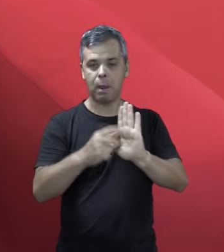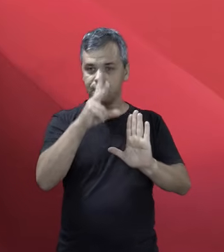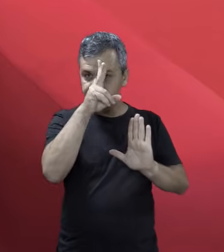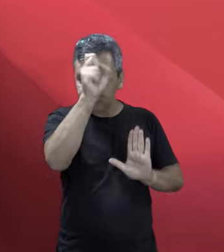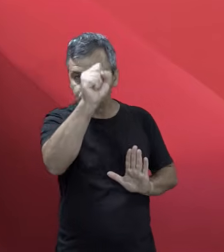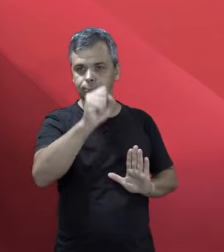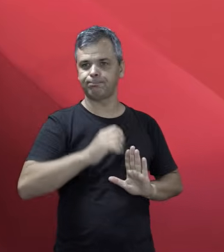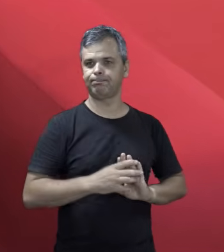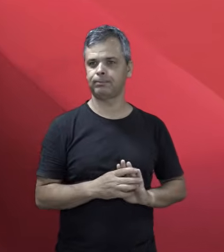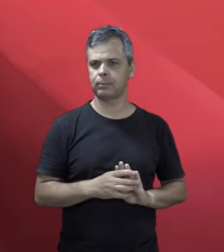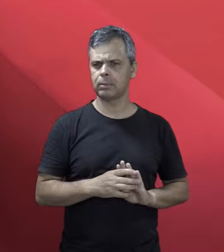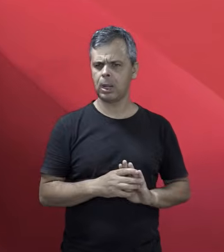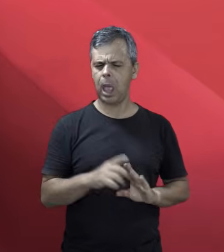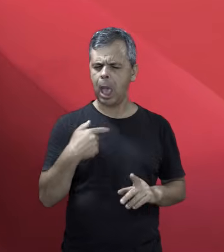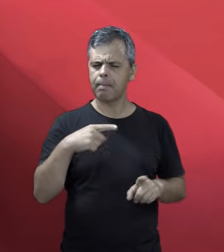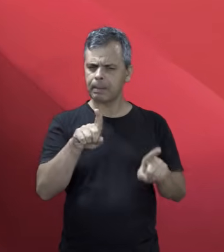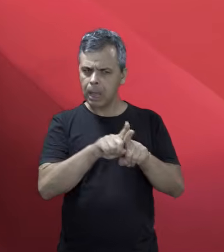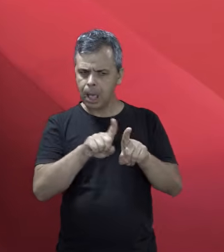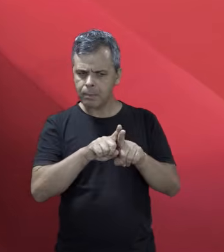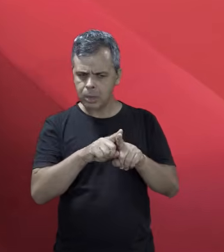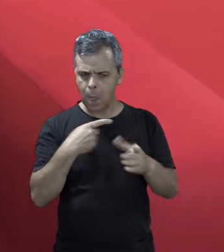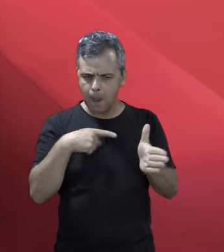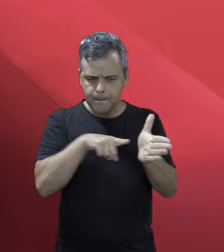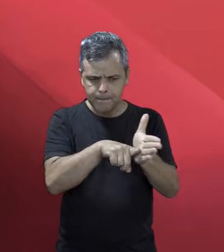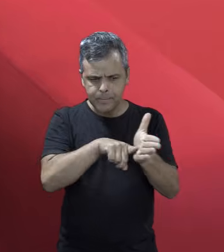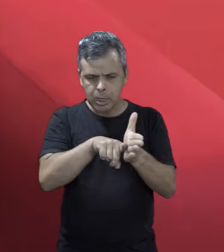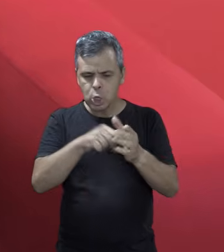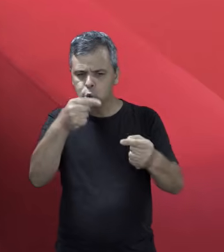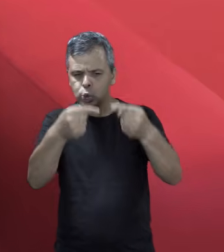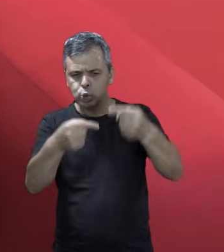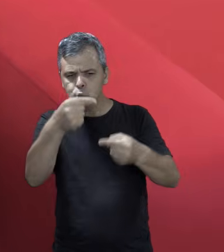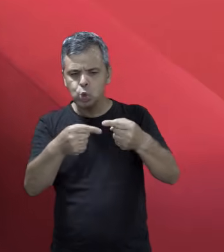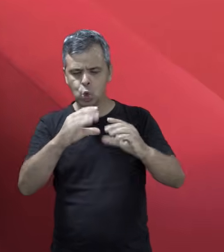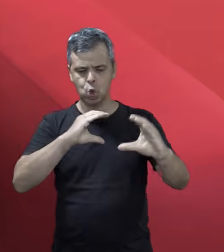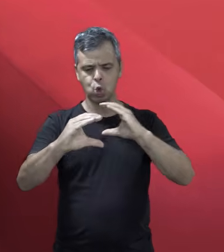forte. Vocês também têm no radar discutir